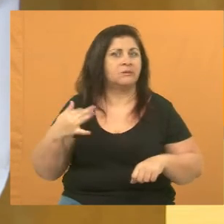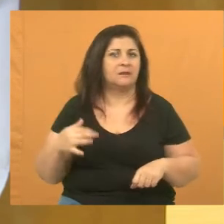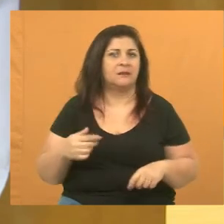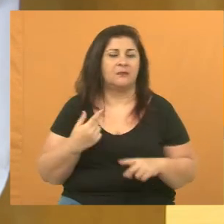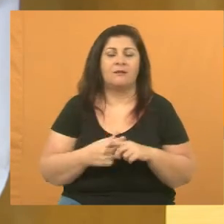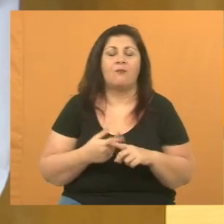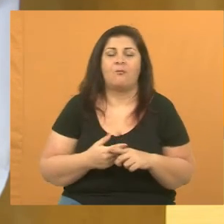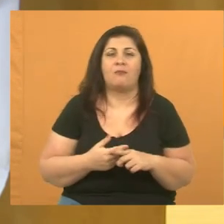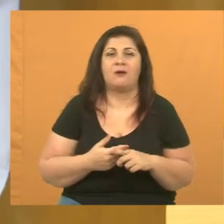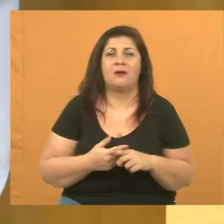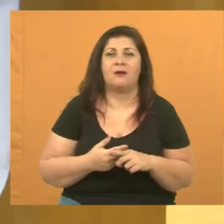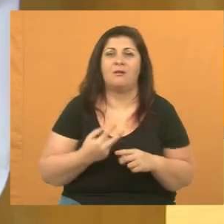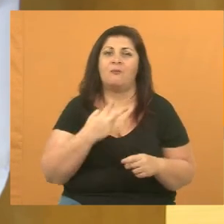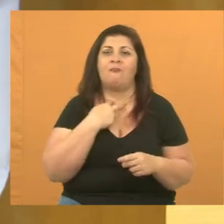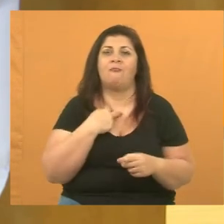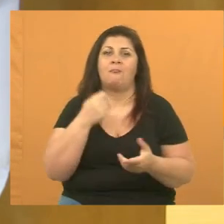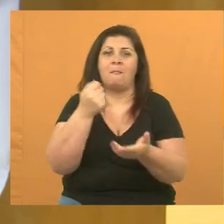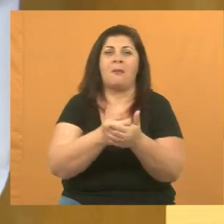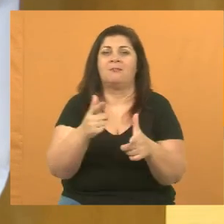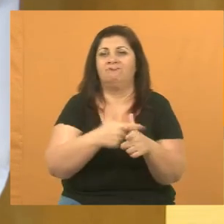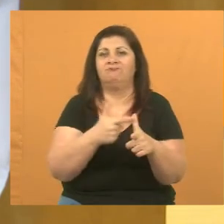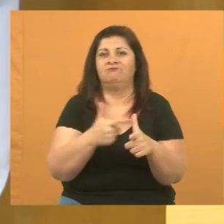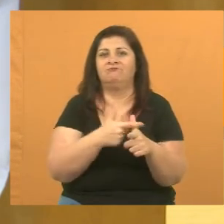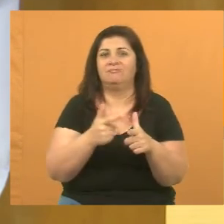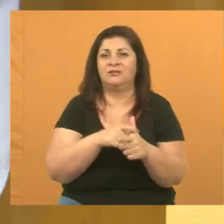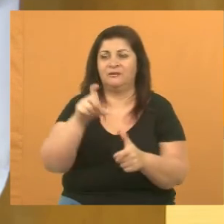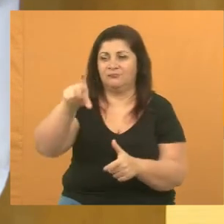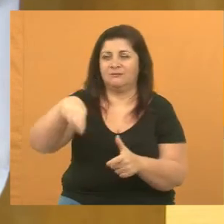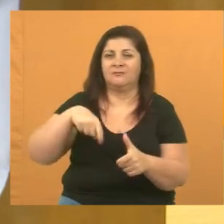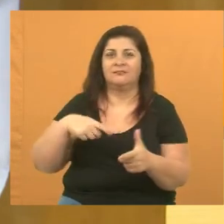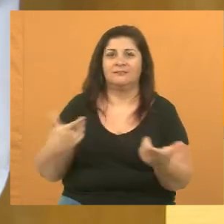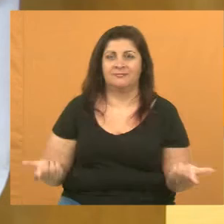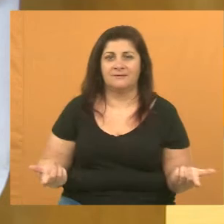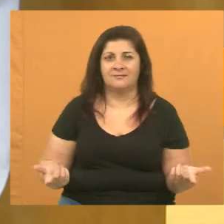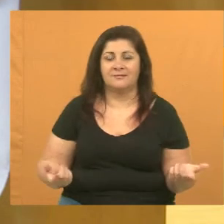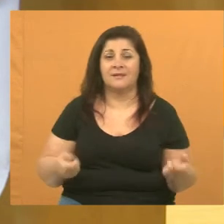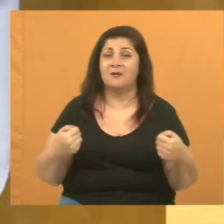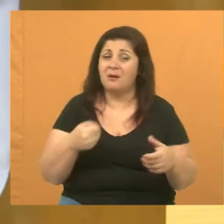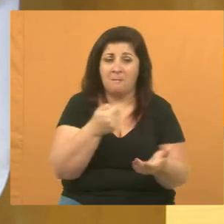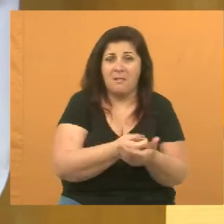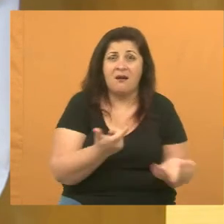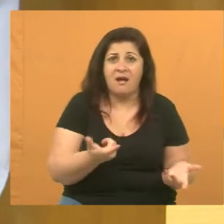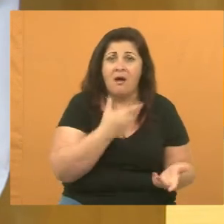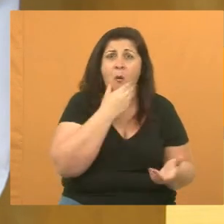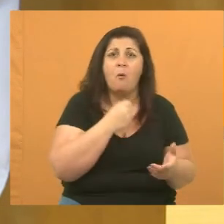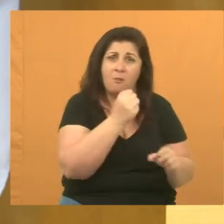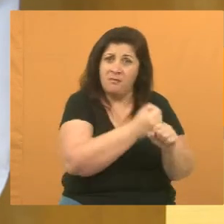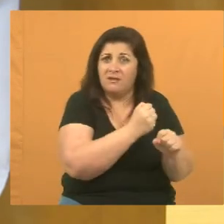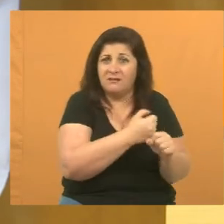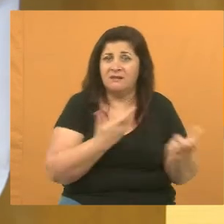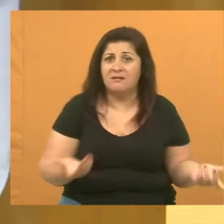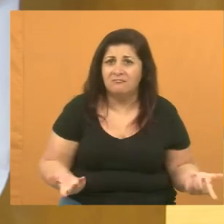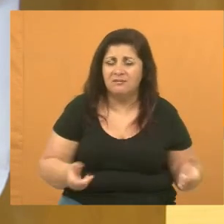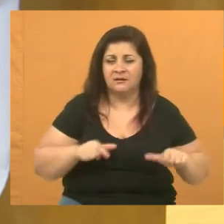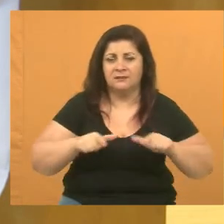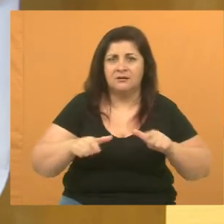de crédito. A mão de obra não se divide em tantas vezes. Tem que pagar o pedreiro, trabalhou semanal